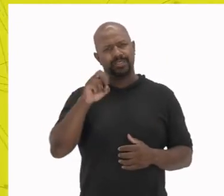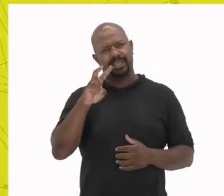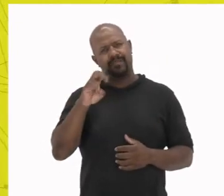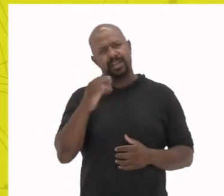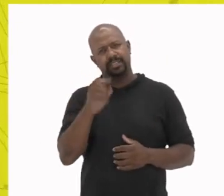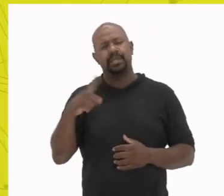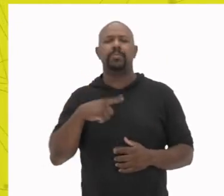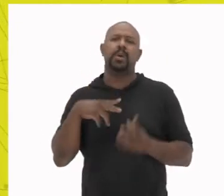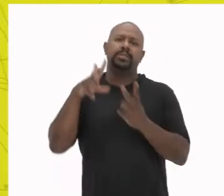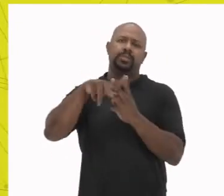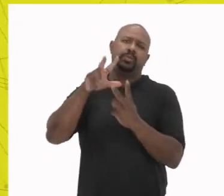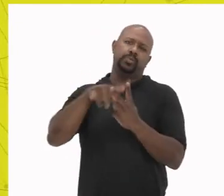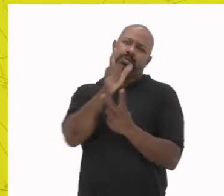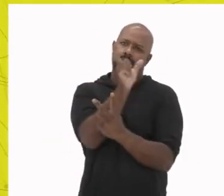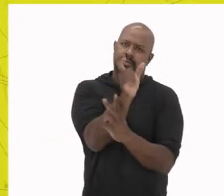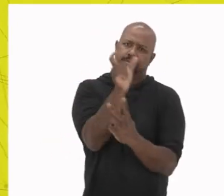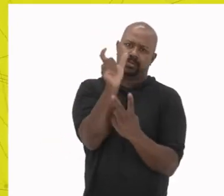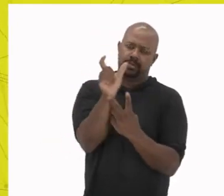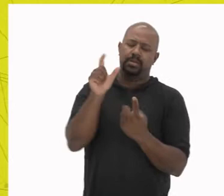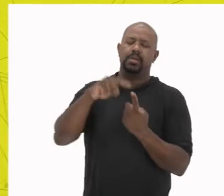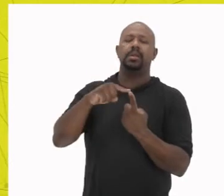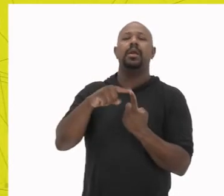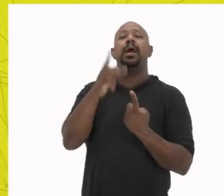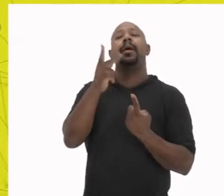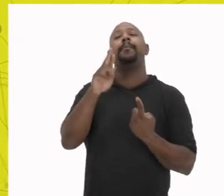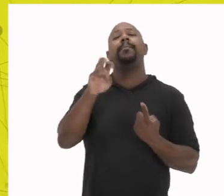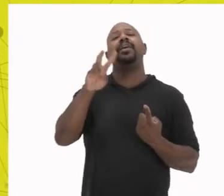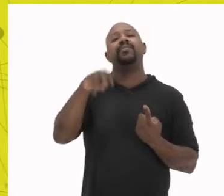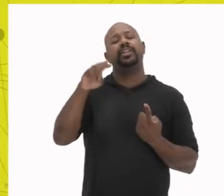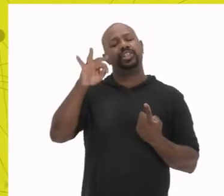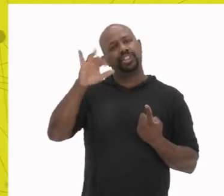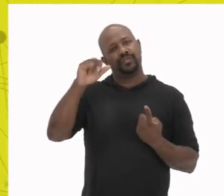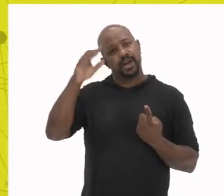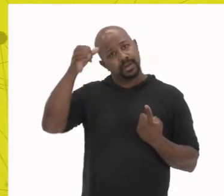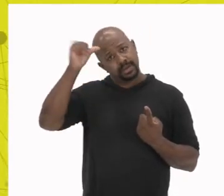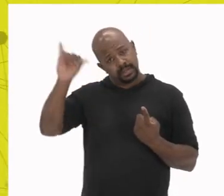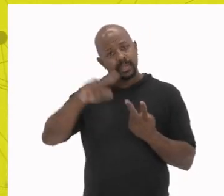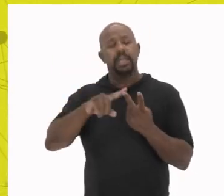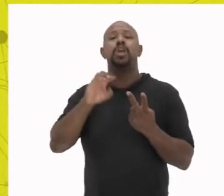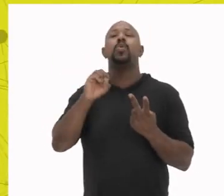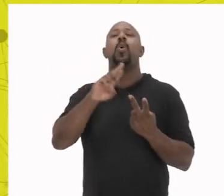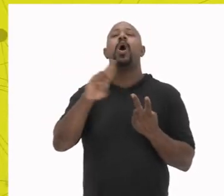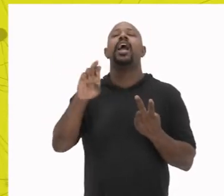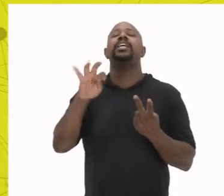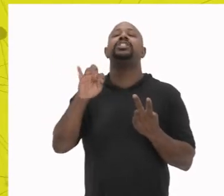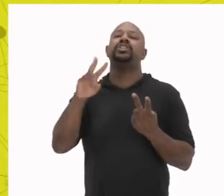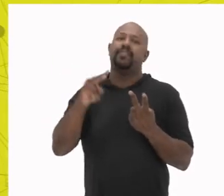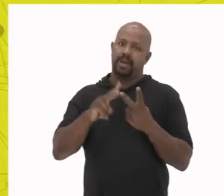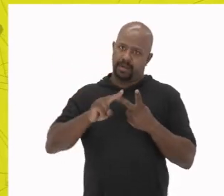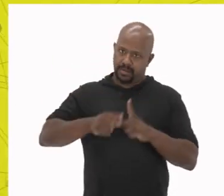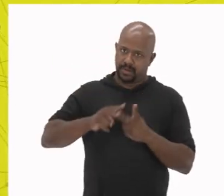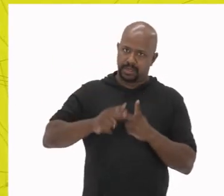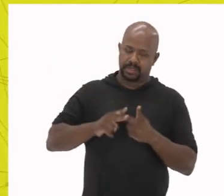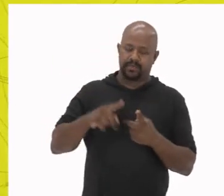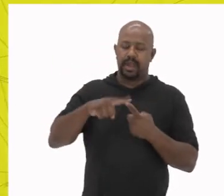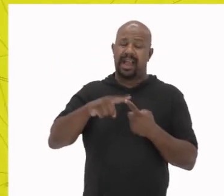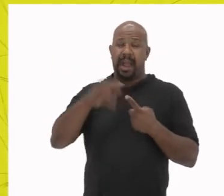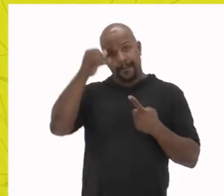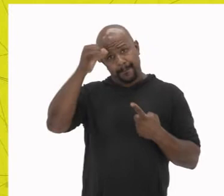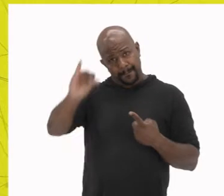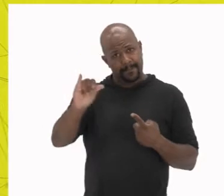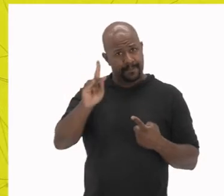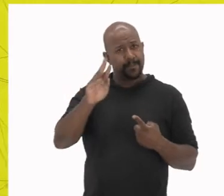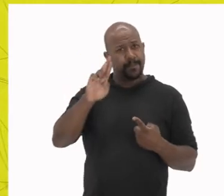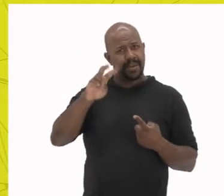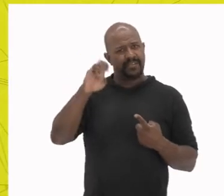conservação, vocês podem se deparar com duas nomenclaturas, conservação preventiva e conservação corretiva.